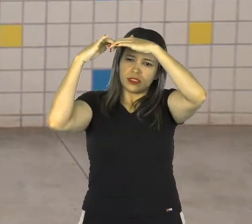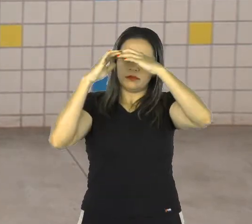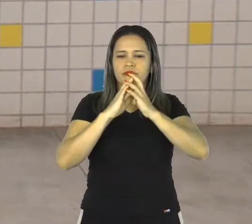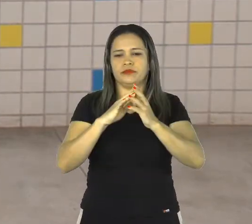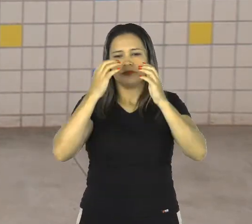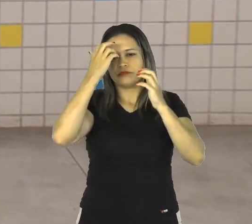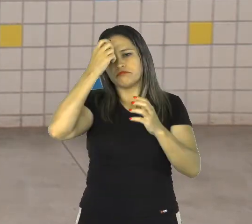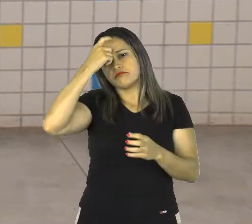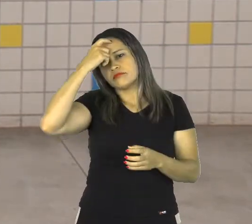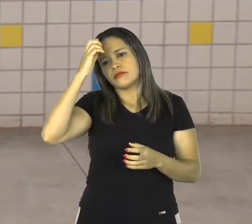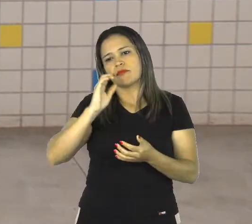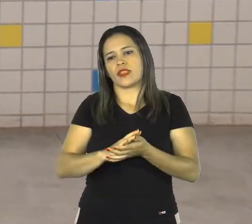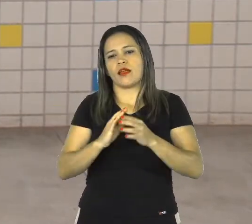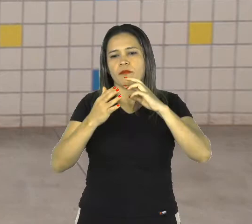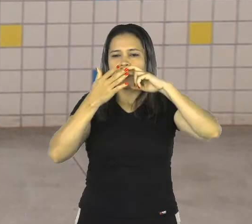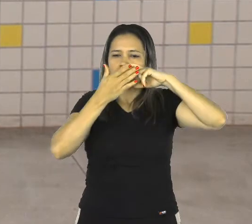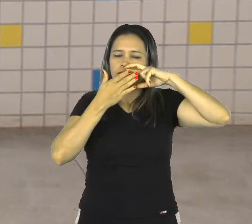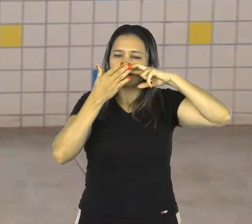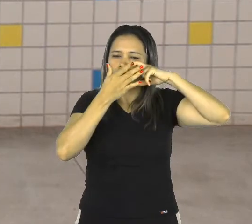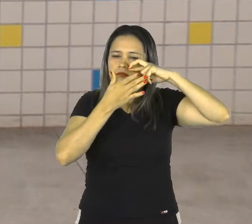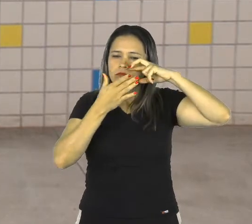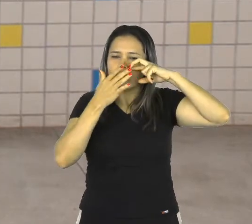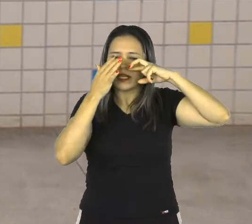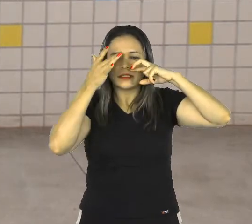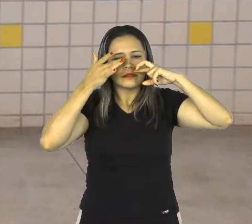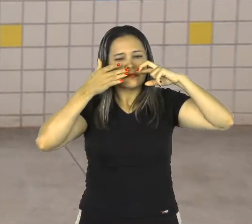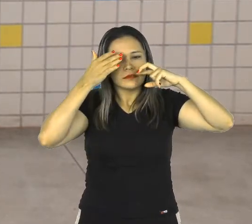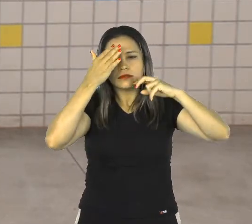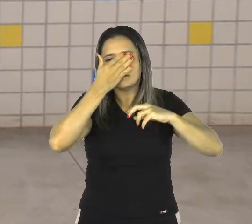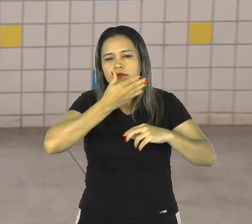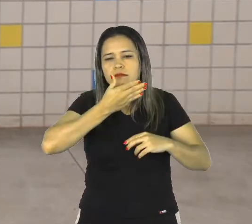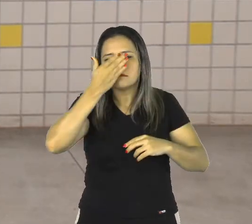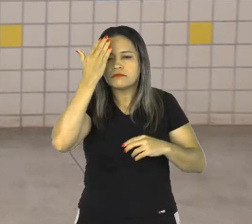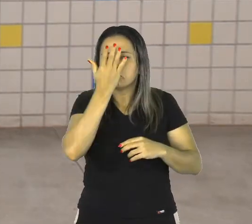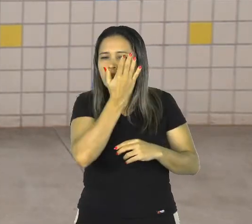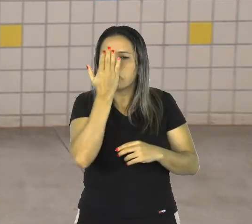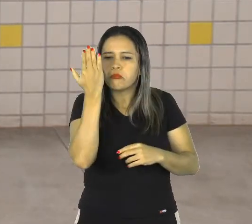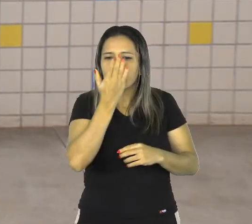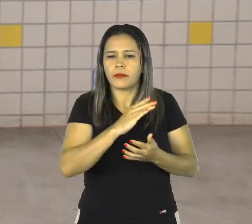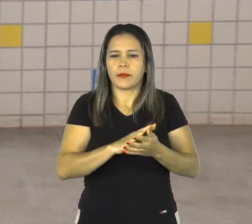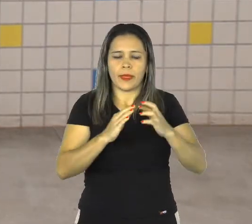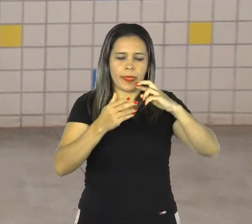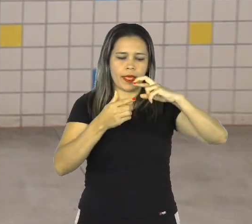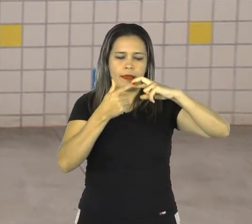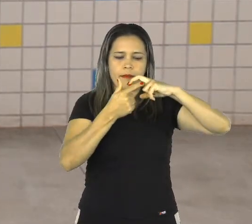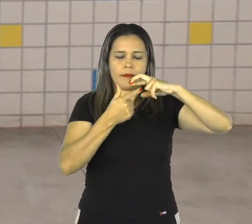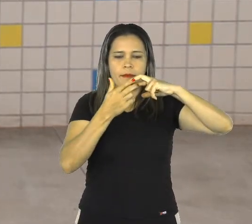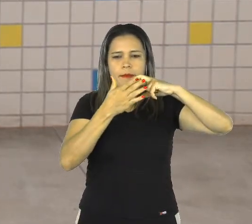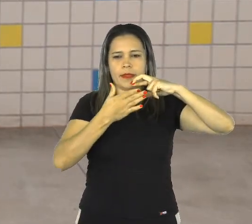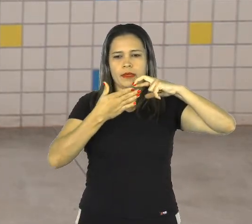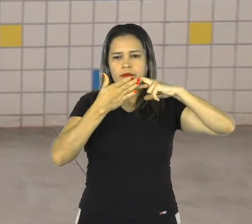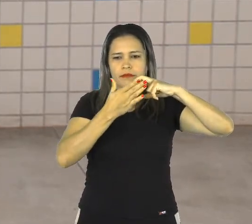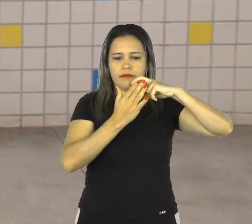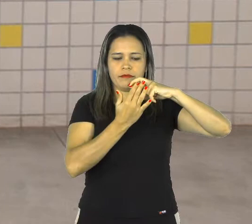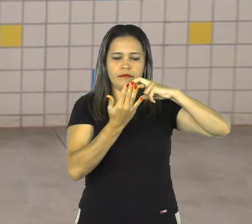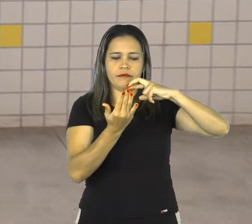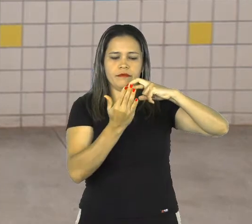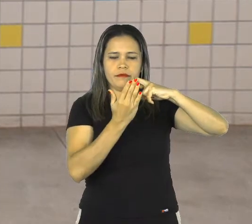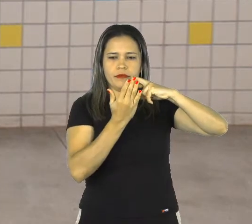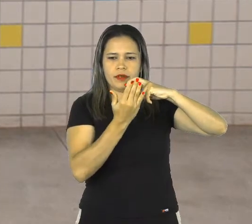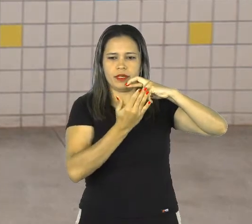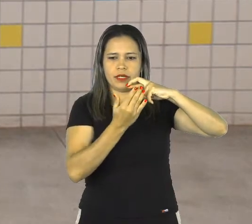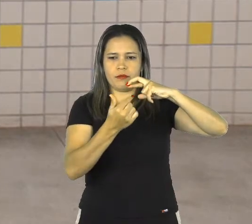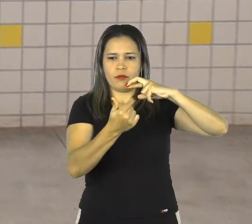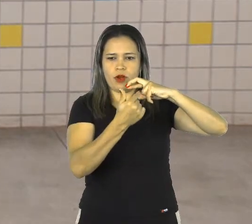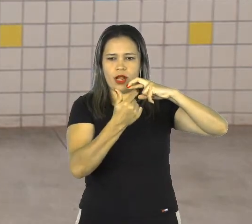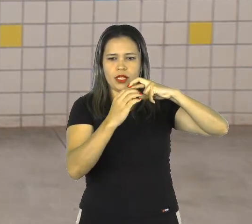de um tecido transparente, situado na frente do globo ocular, e pela